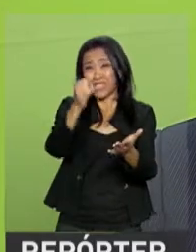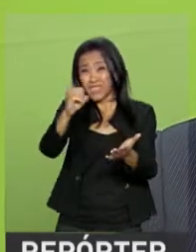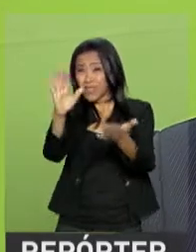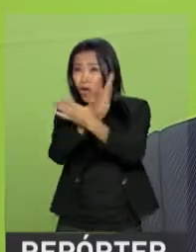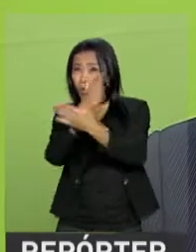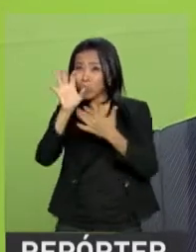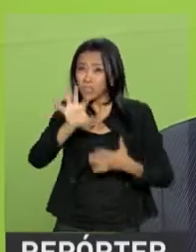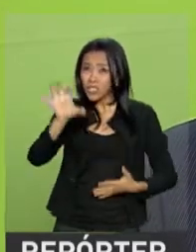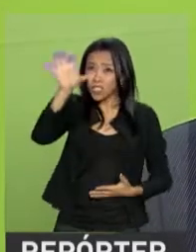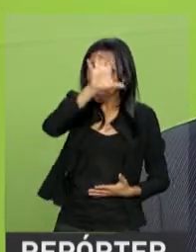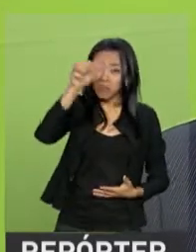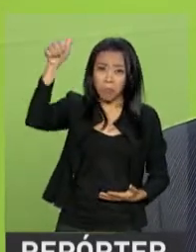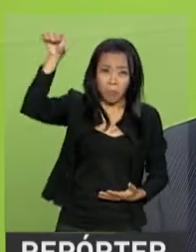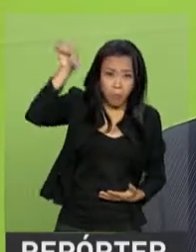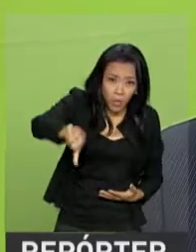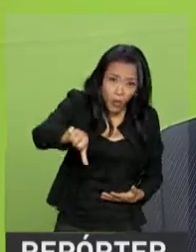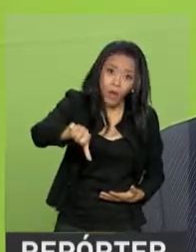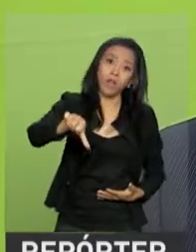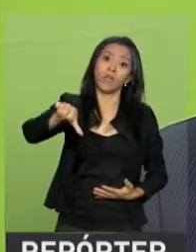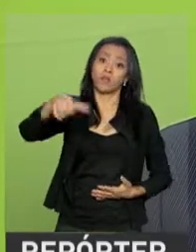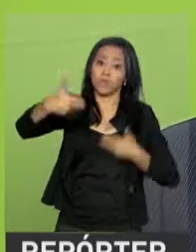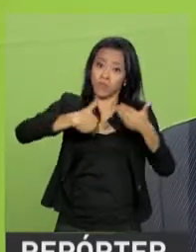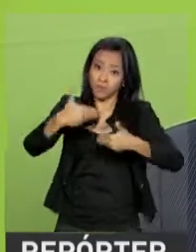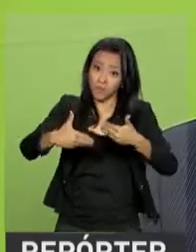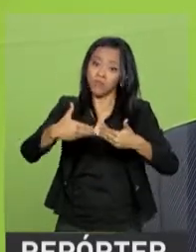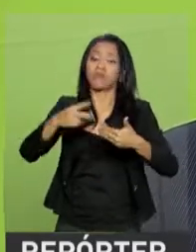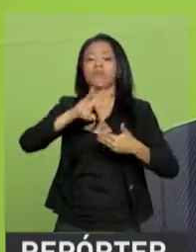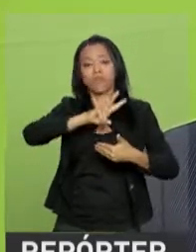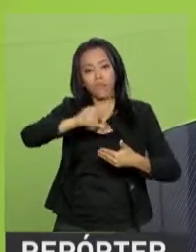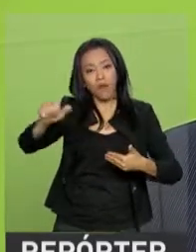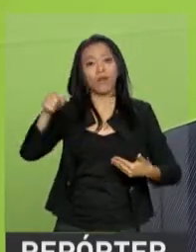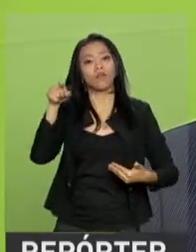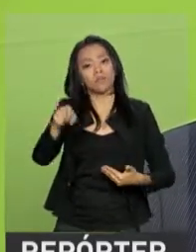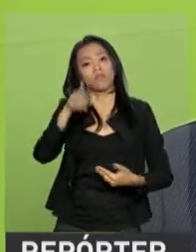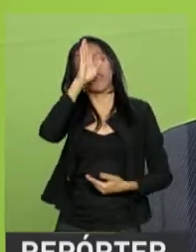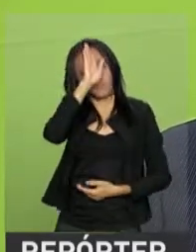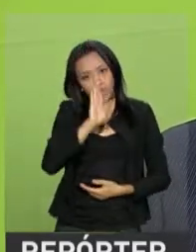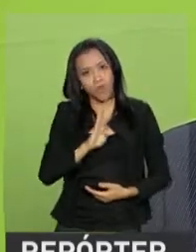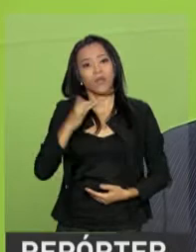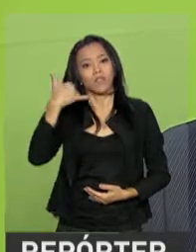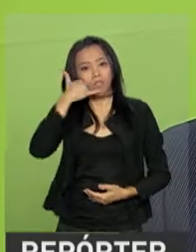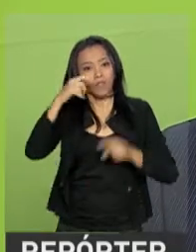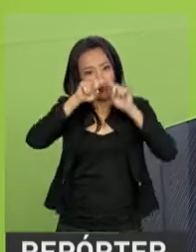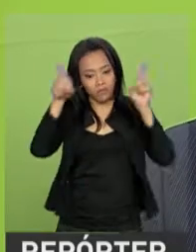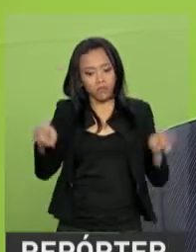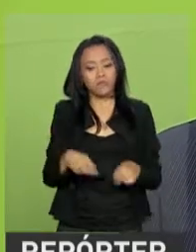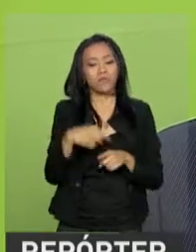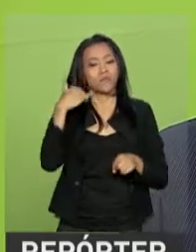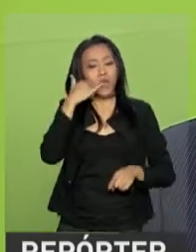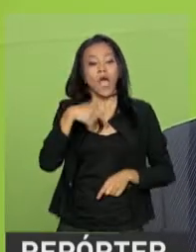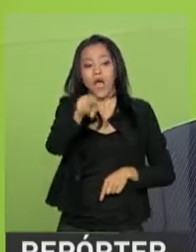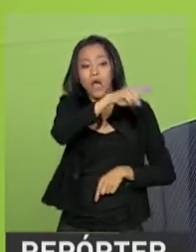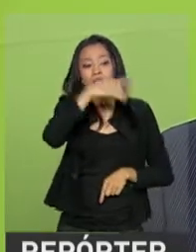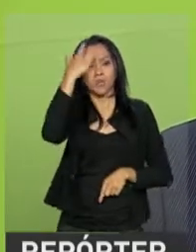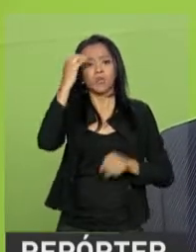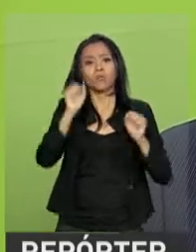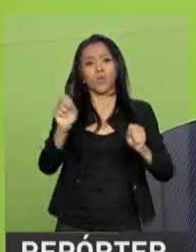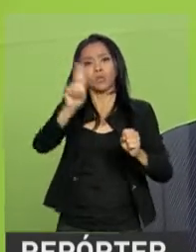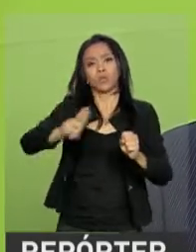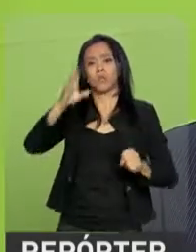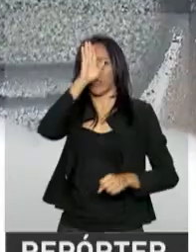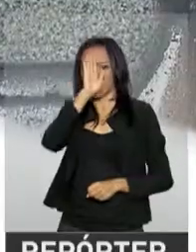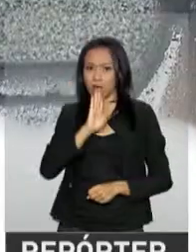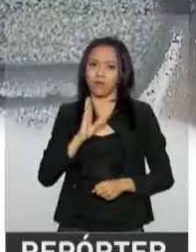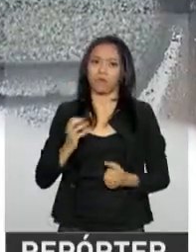não está em gratuidade mas que venha a piorar ele vai entrar também nessa situação de tranqüilidade vai passar a ter as chamadas de forma